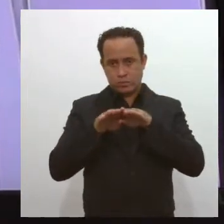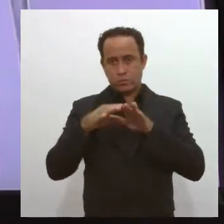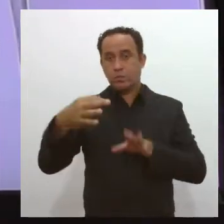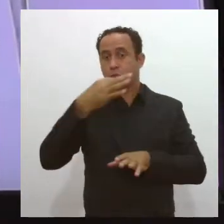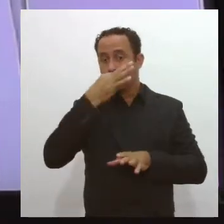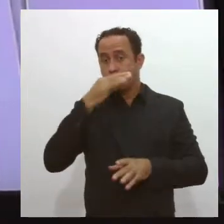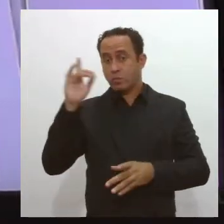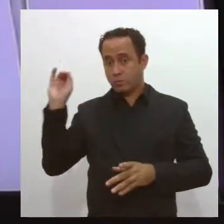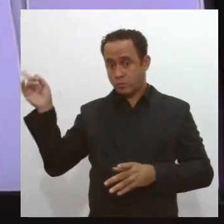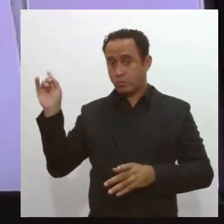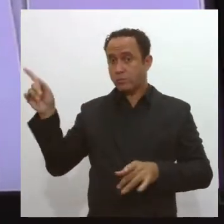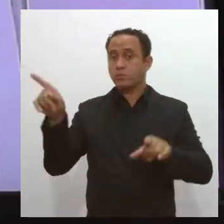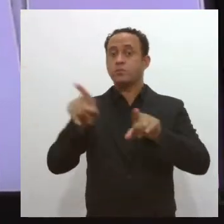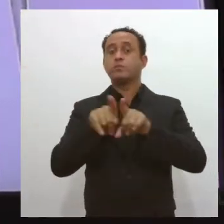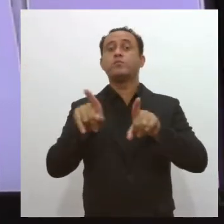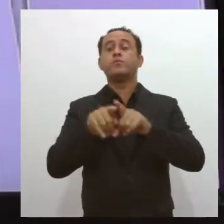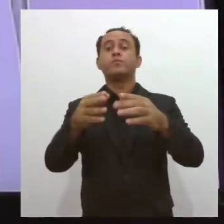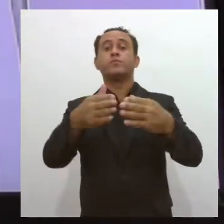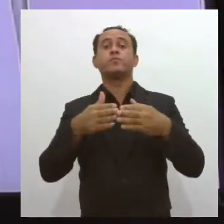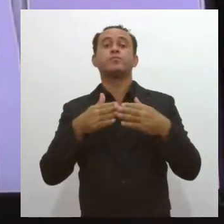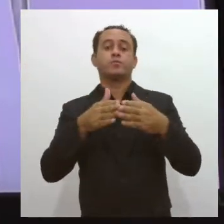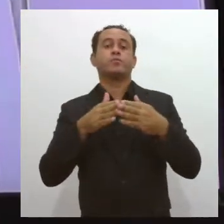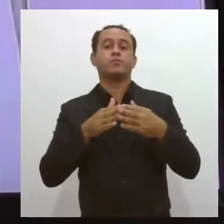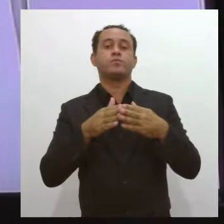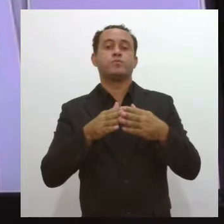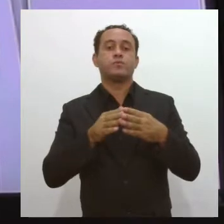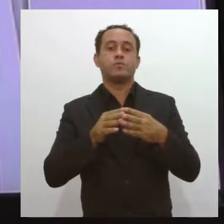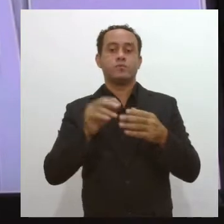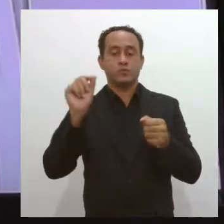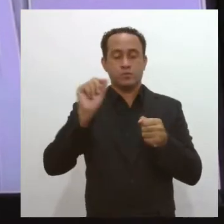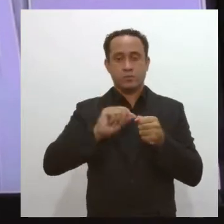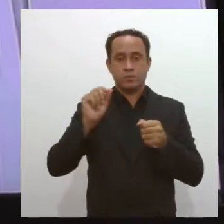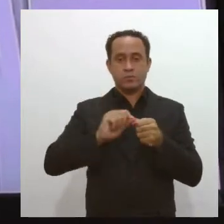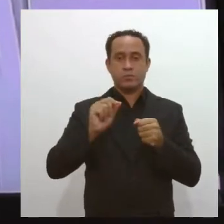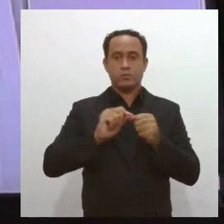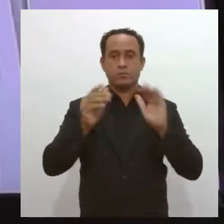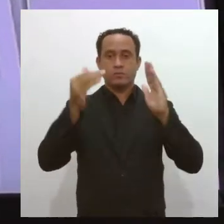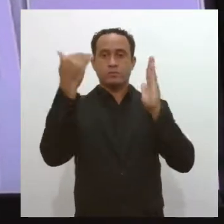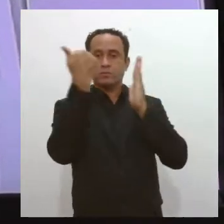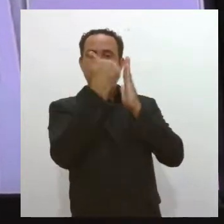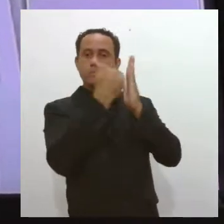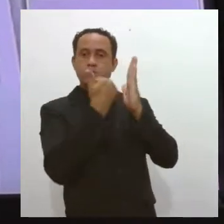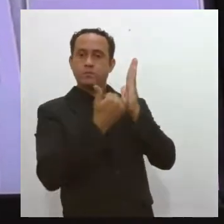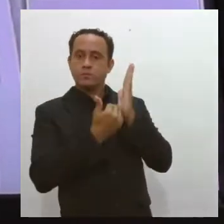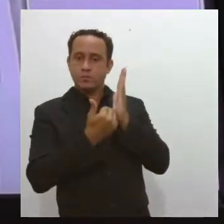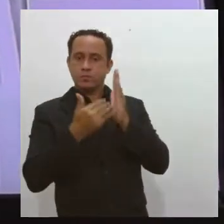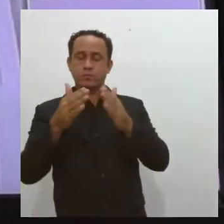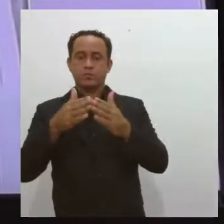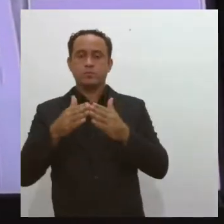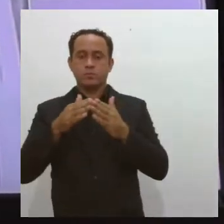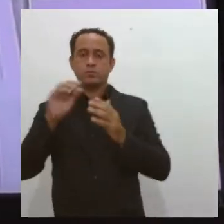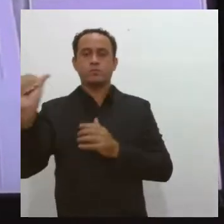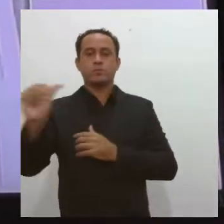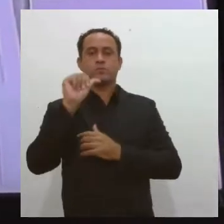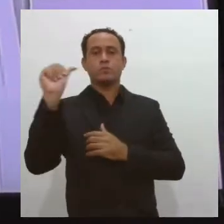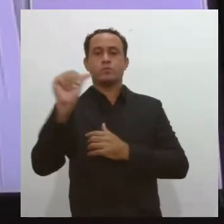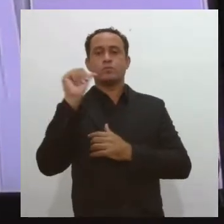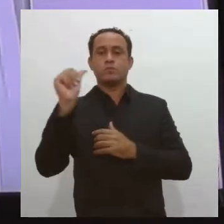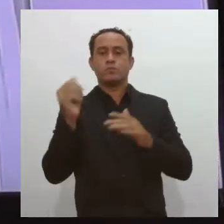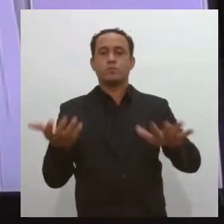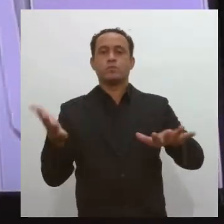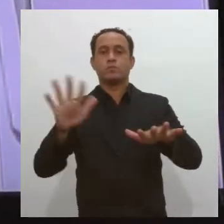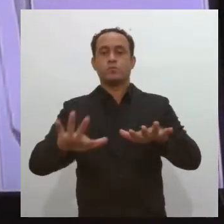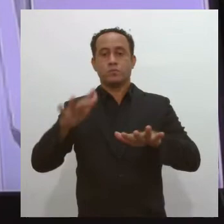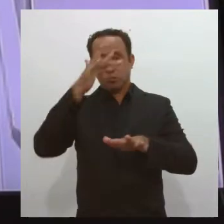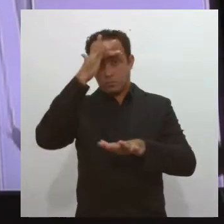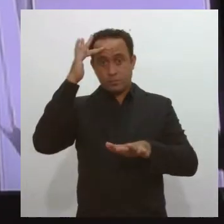pronunciamento, Irã Barbosa também solicitou que fosse colocada em pauta uma moção de apelo de sua autoria, que pede a inclusão de pessoas